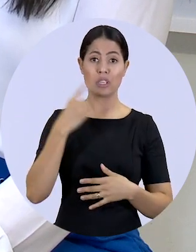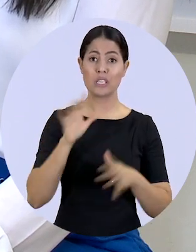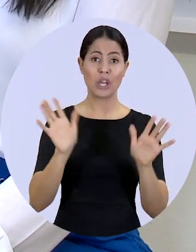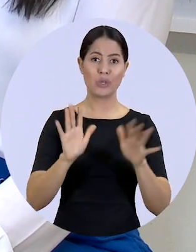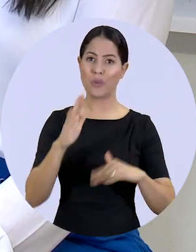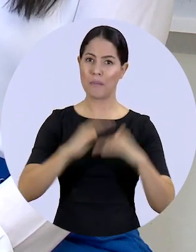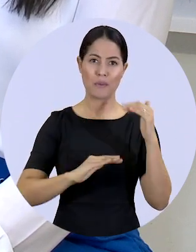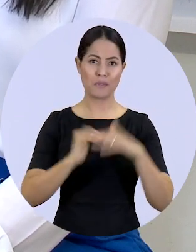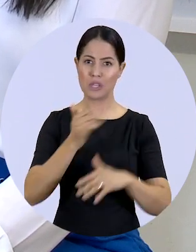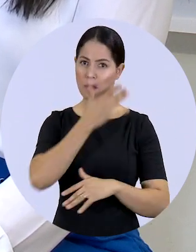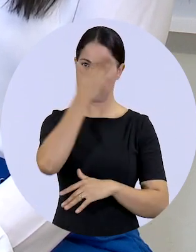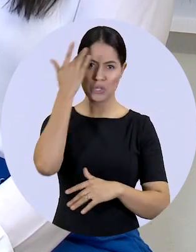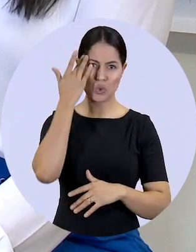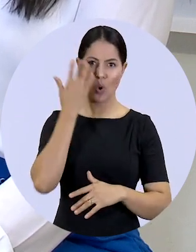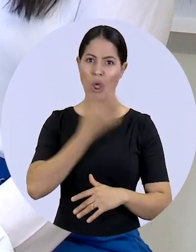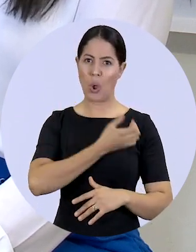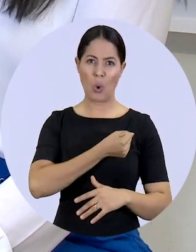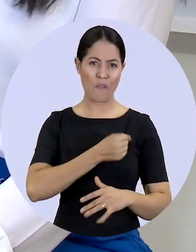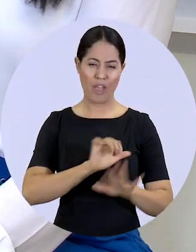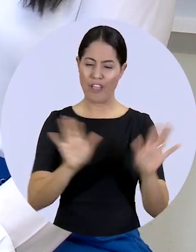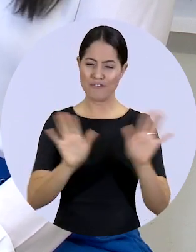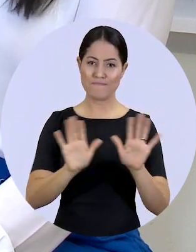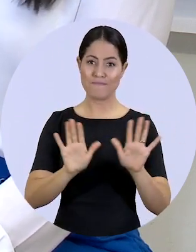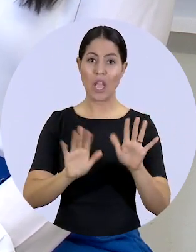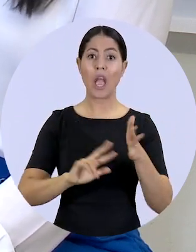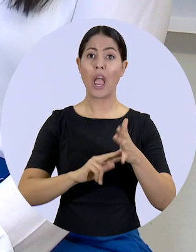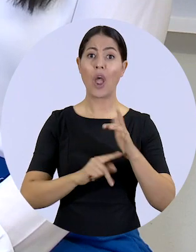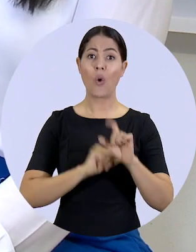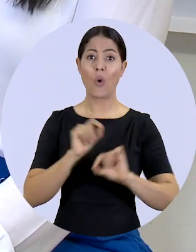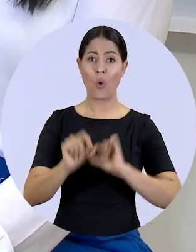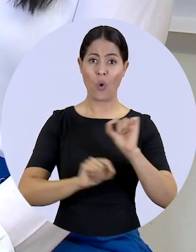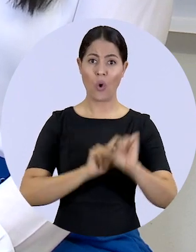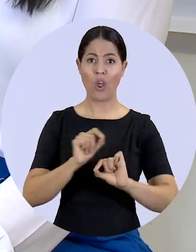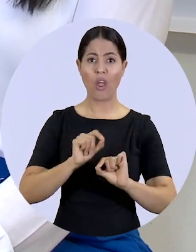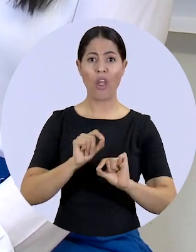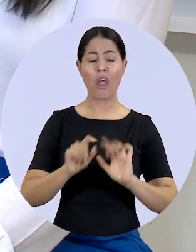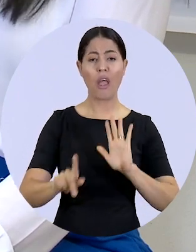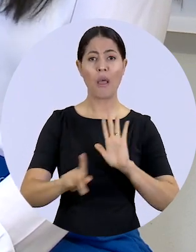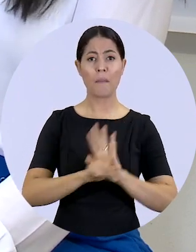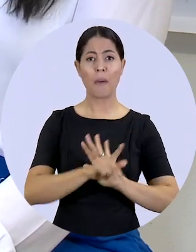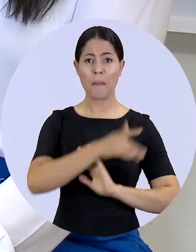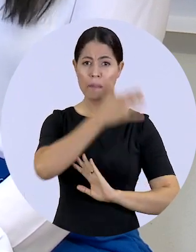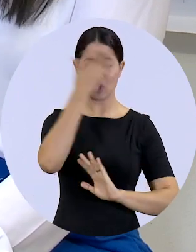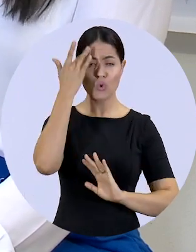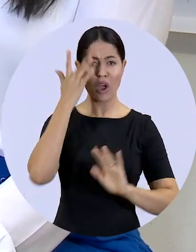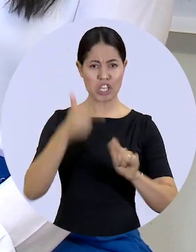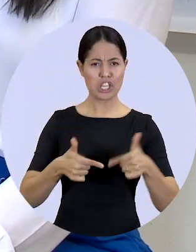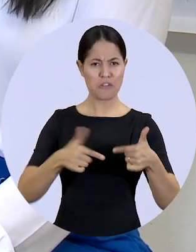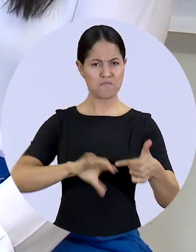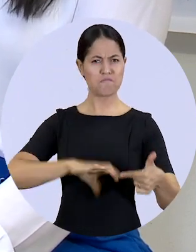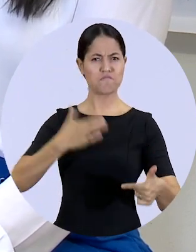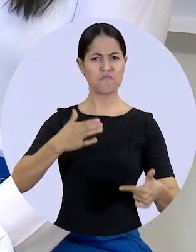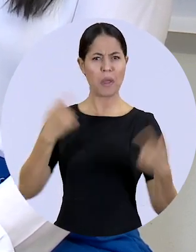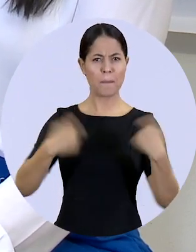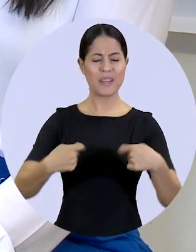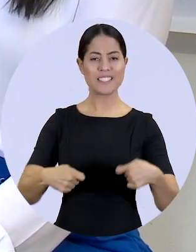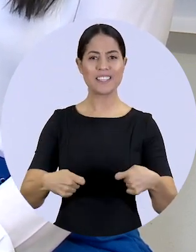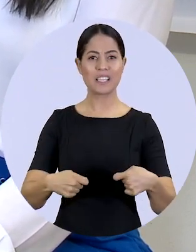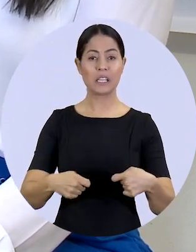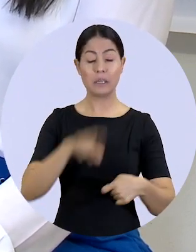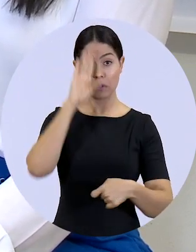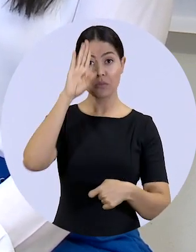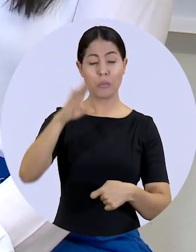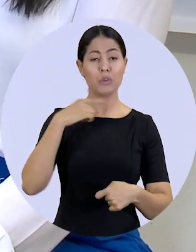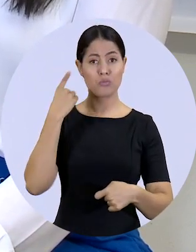é uma profissão para covarde, é uma profissão que necessita uma visão social interessante. Eu digo que o advogado